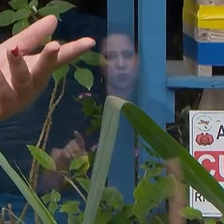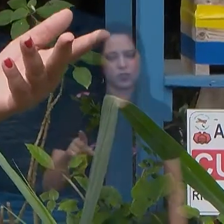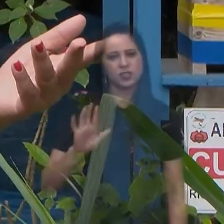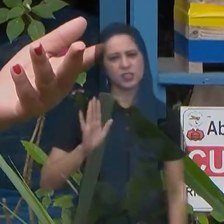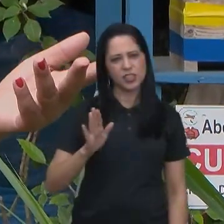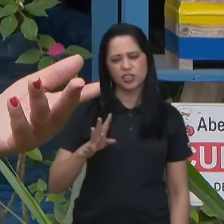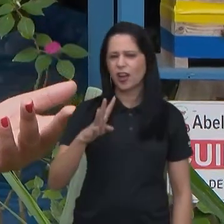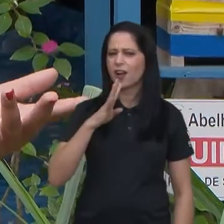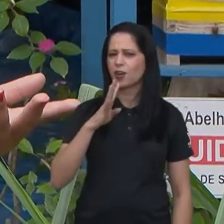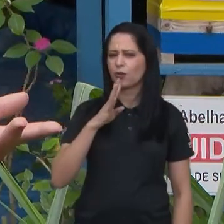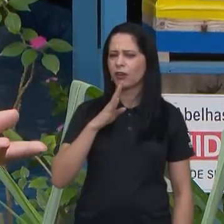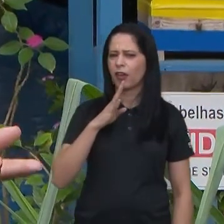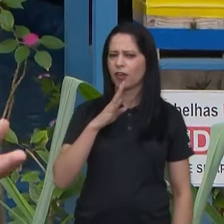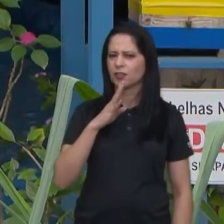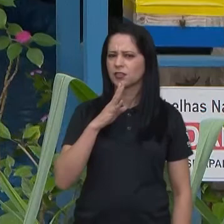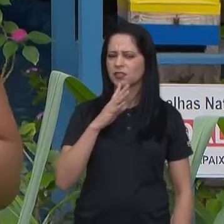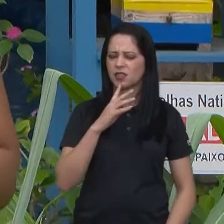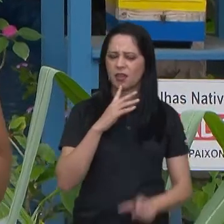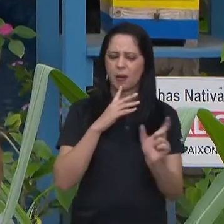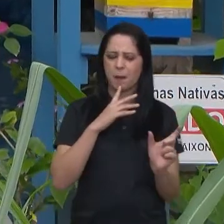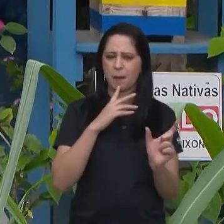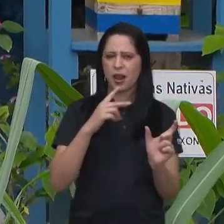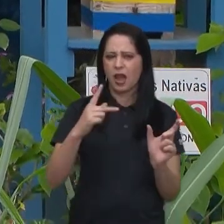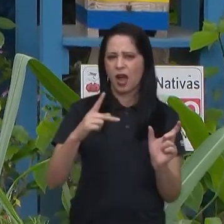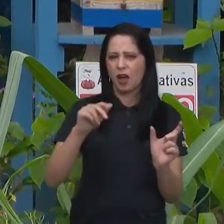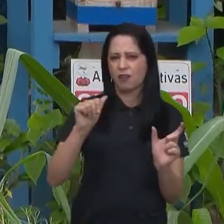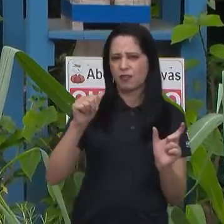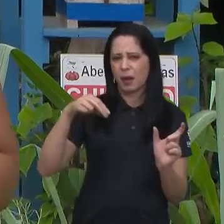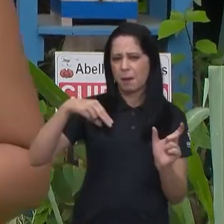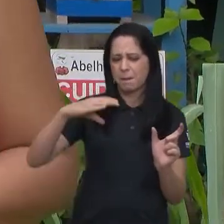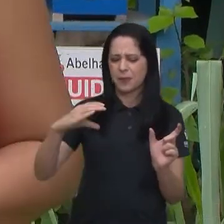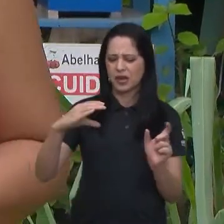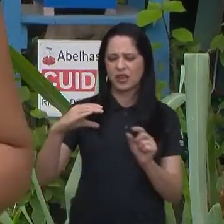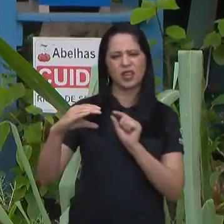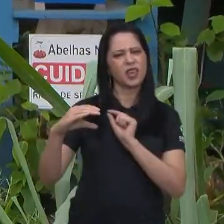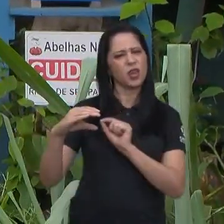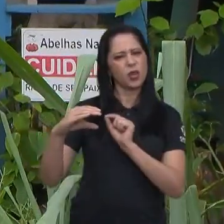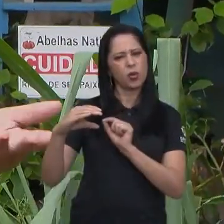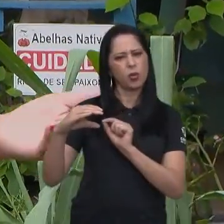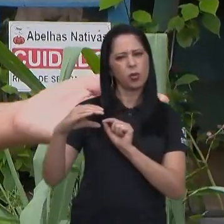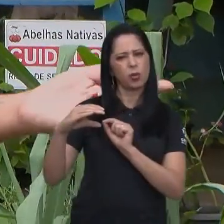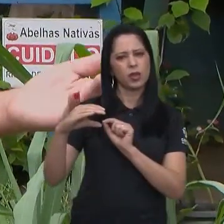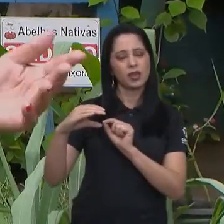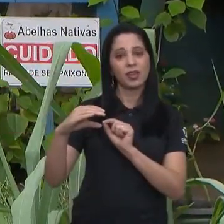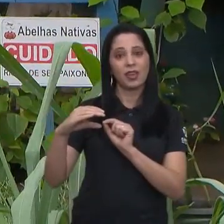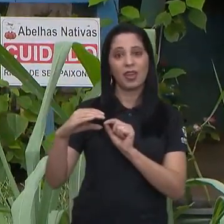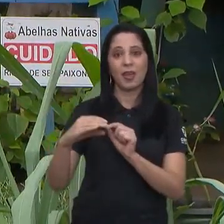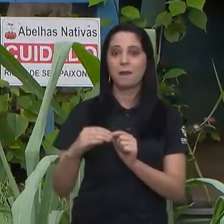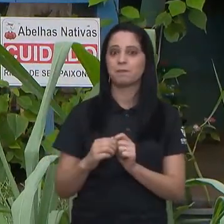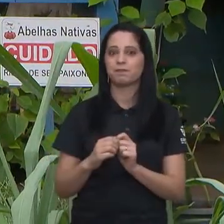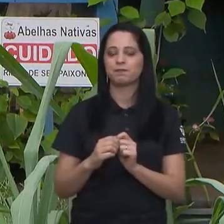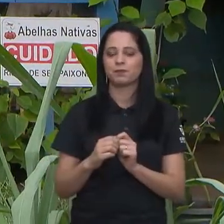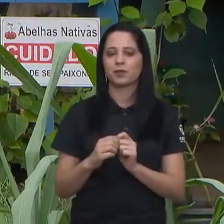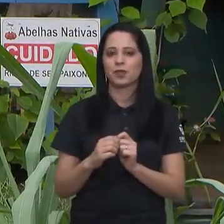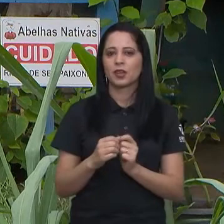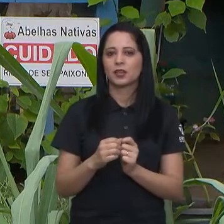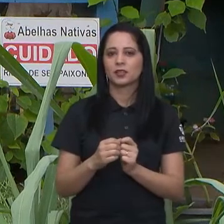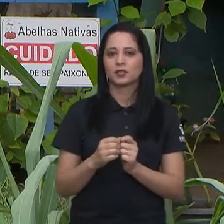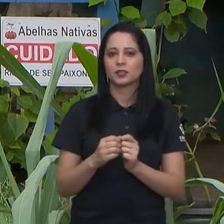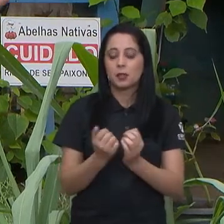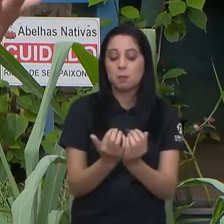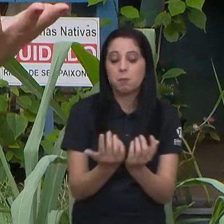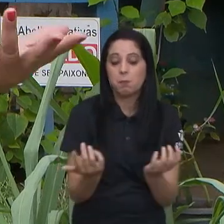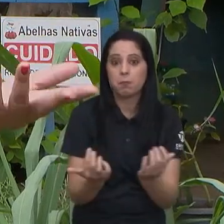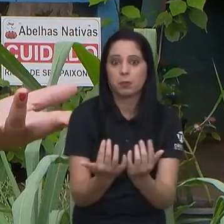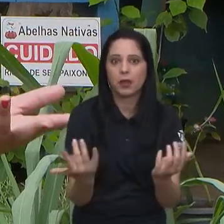deve ter ouvido falar diversas vezes sobre as plantas alimentícias não convencionais. As punks são aquelas plantinhas que nascem de